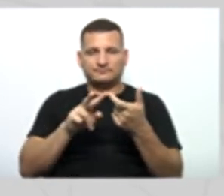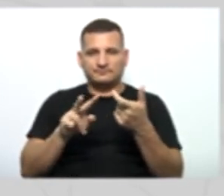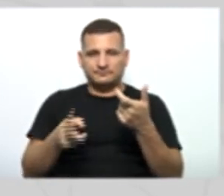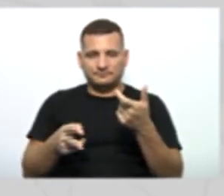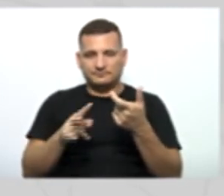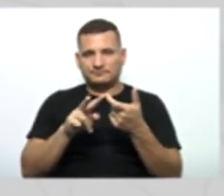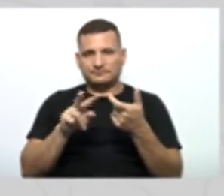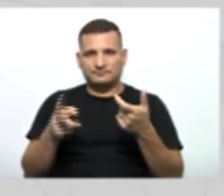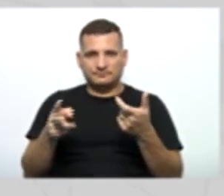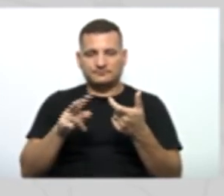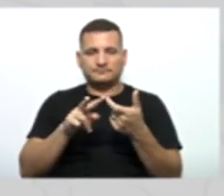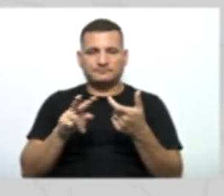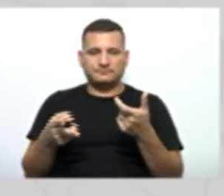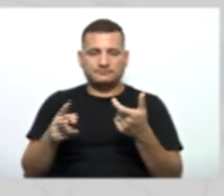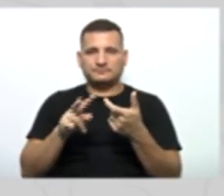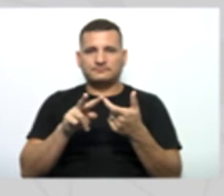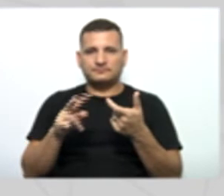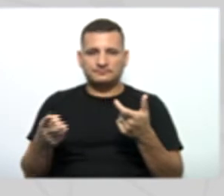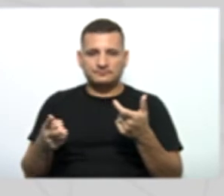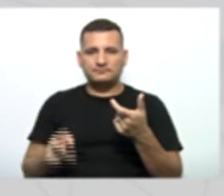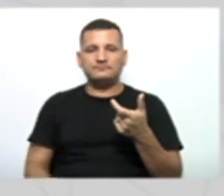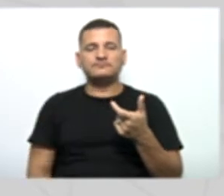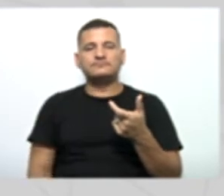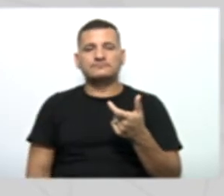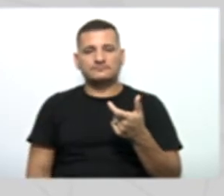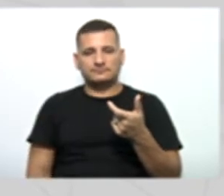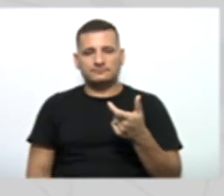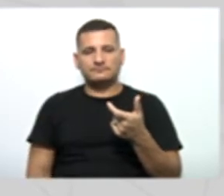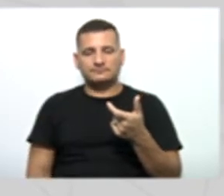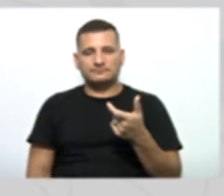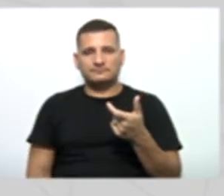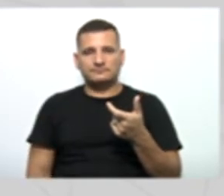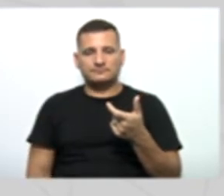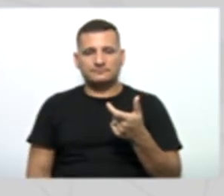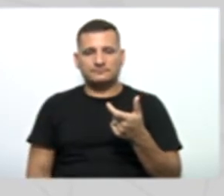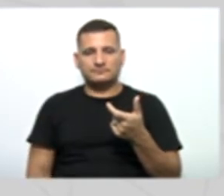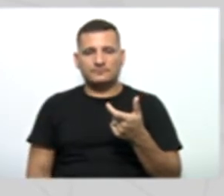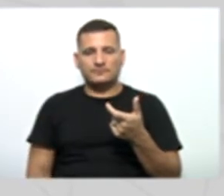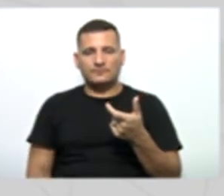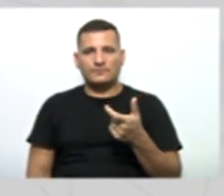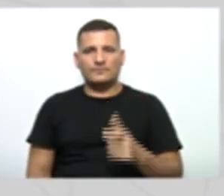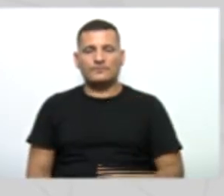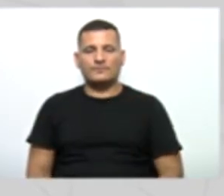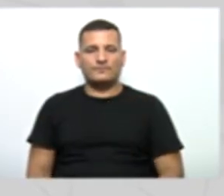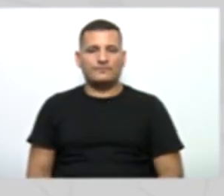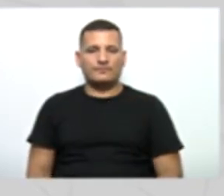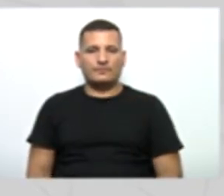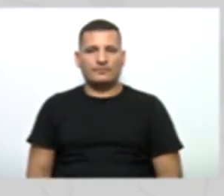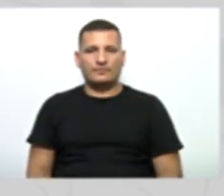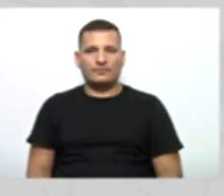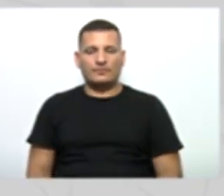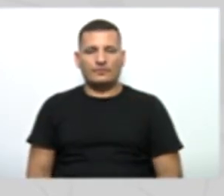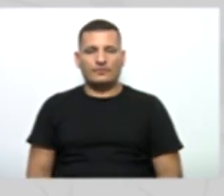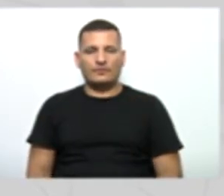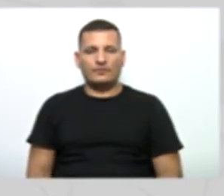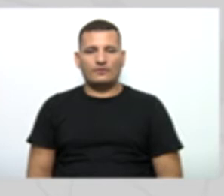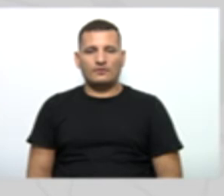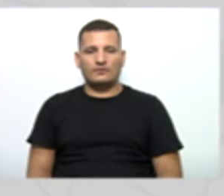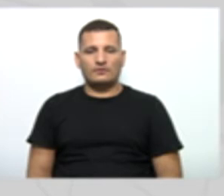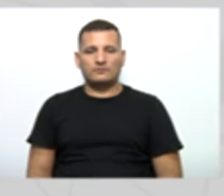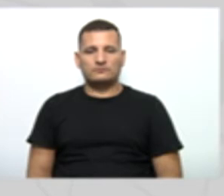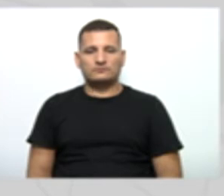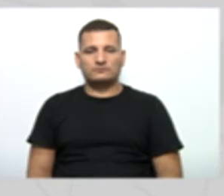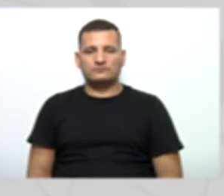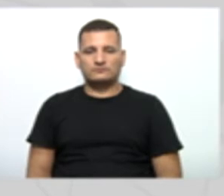herança, pessoal. É o relacionamento entre os itens gerais e itens genérico,